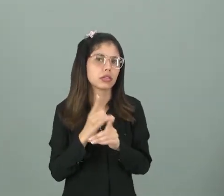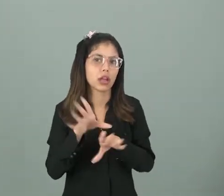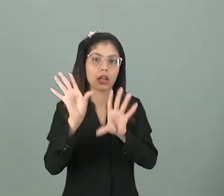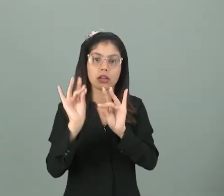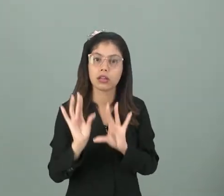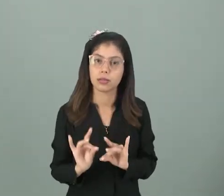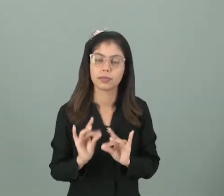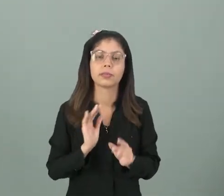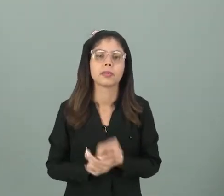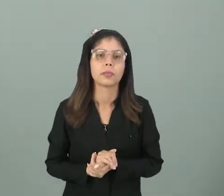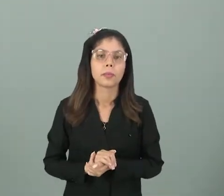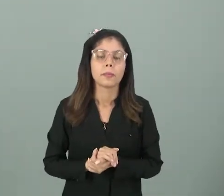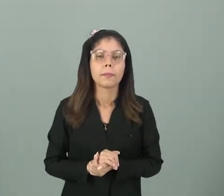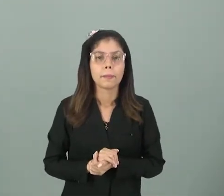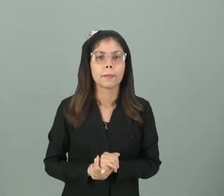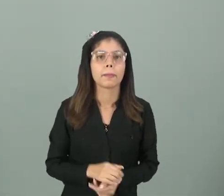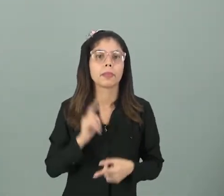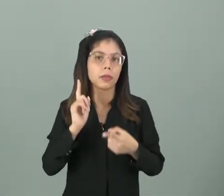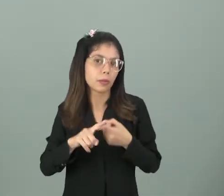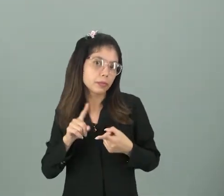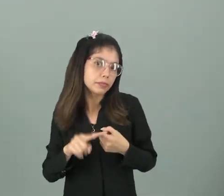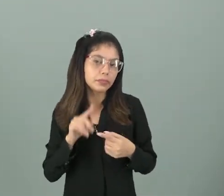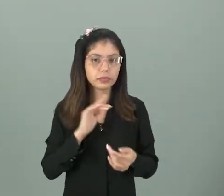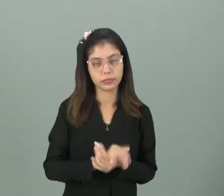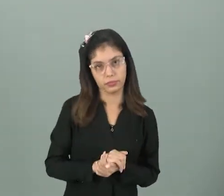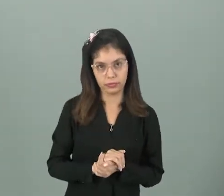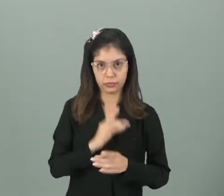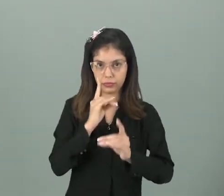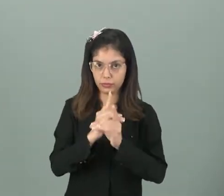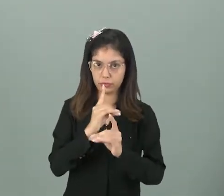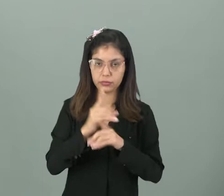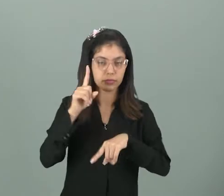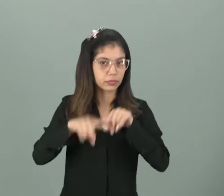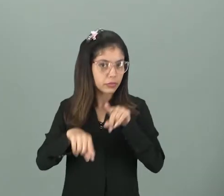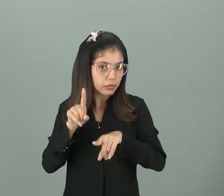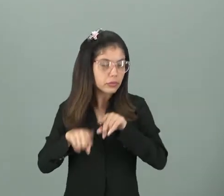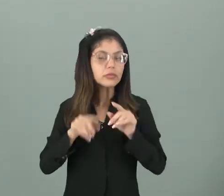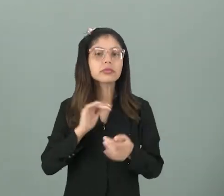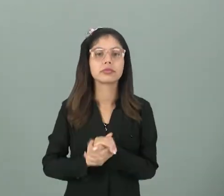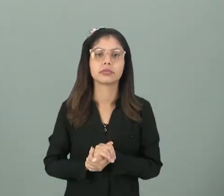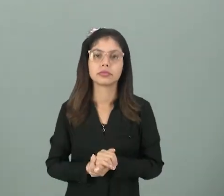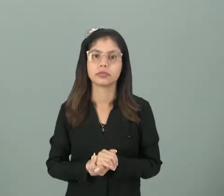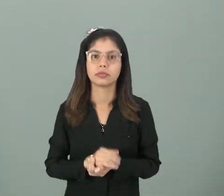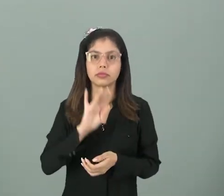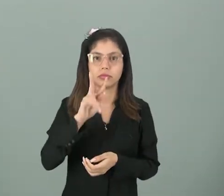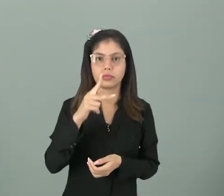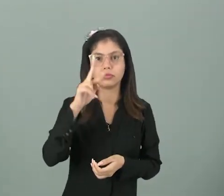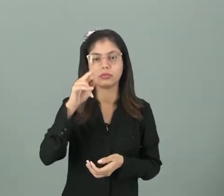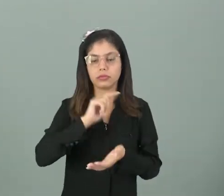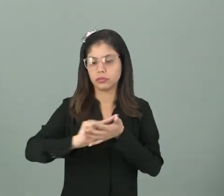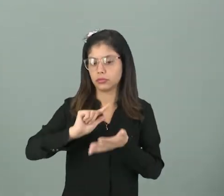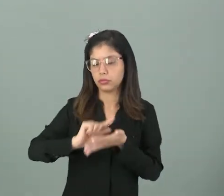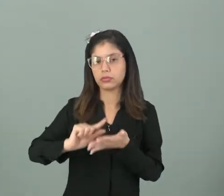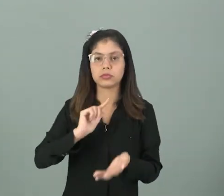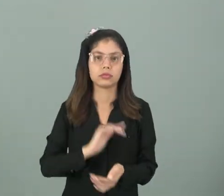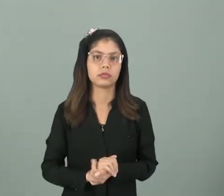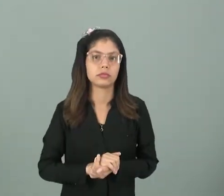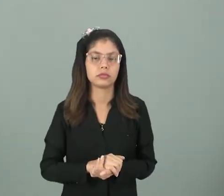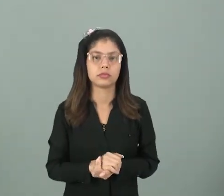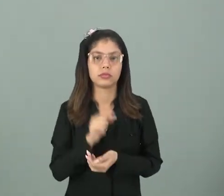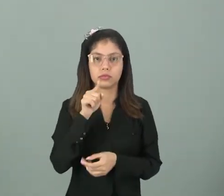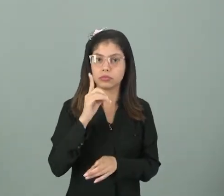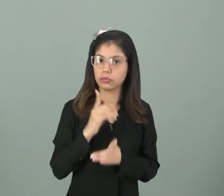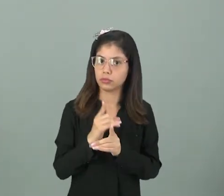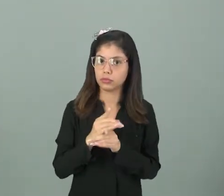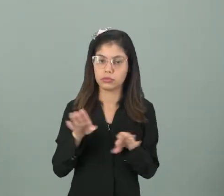encontrar em cada seção. Então, tem uma seção específica para você encontrar os materiais de higiene, os materiais de limpeza,